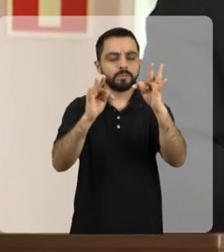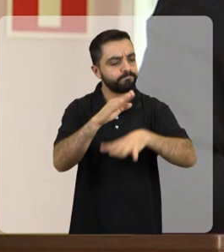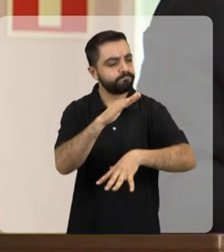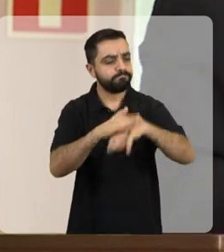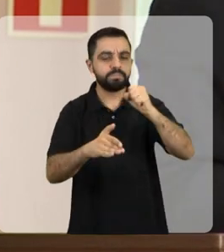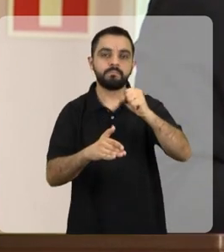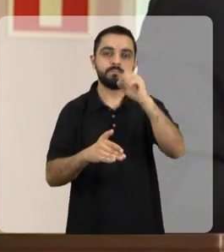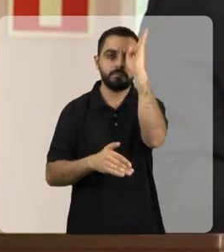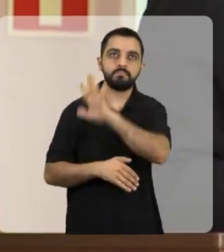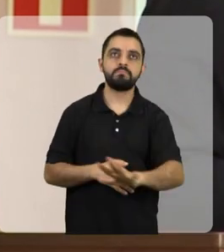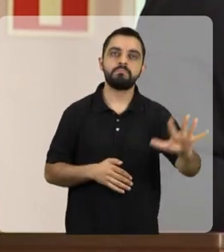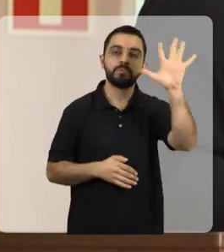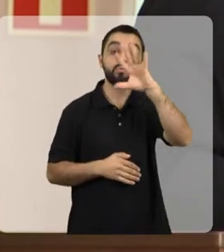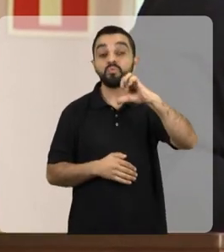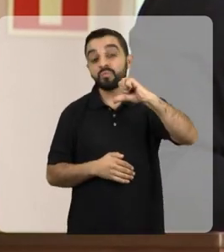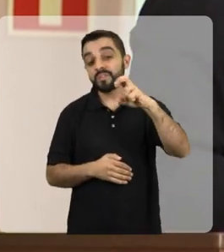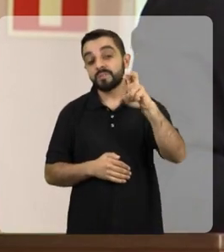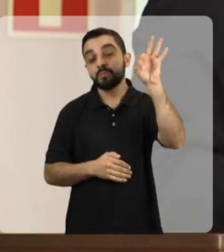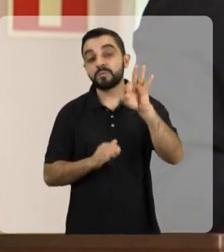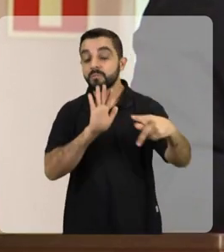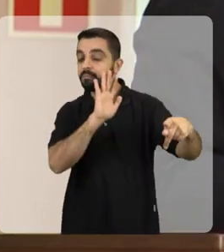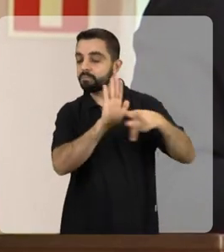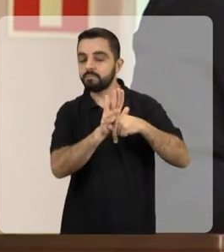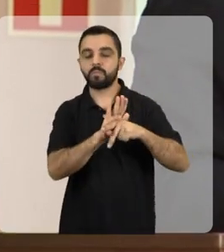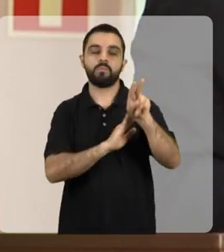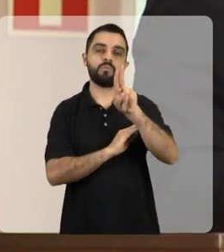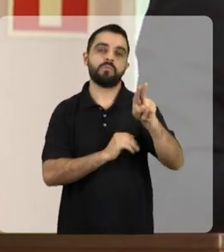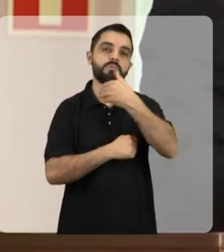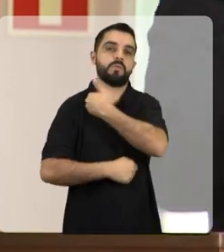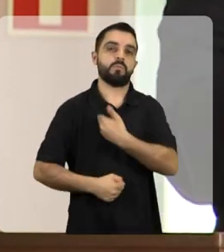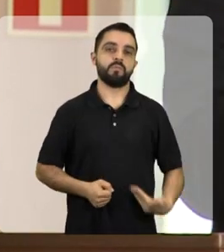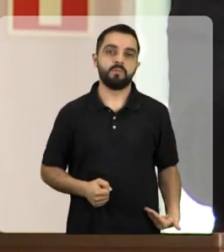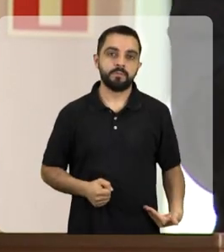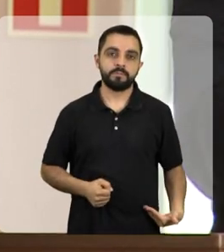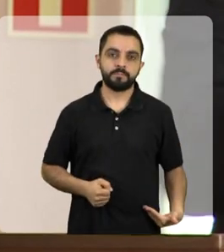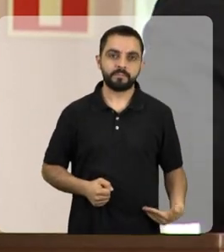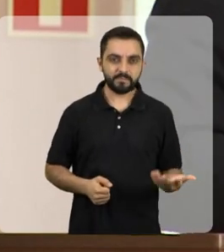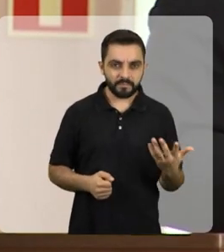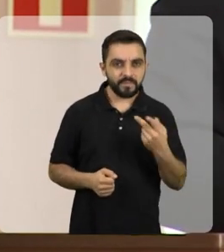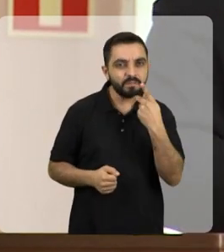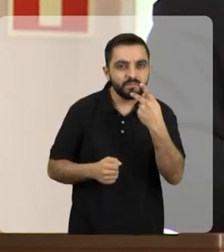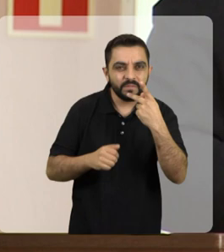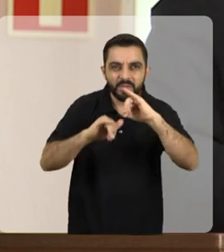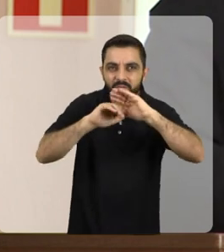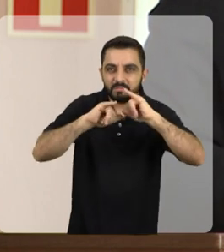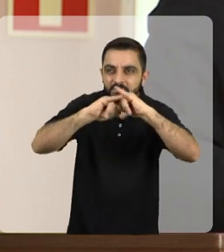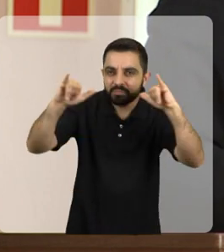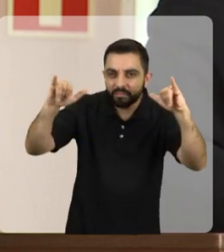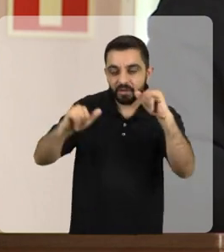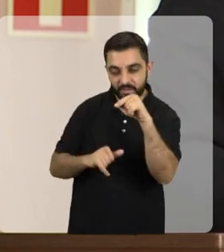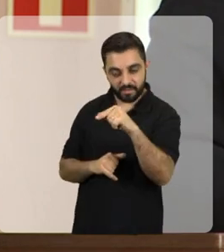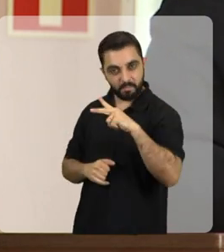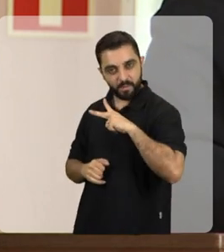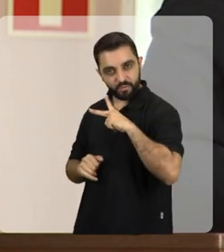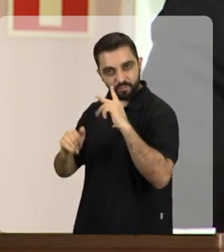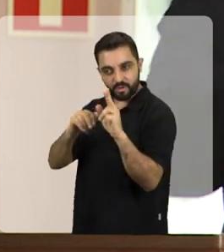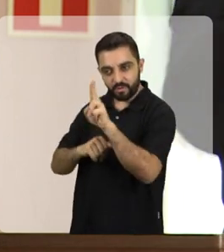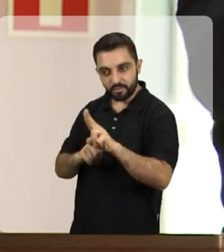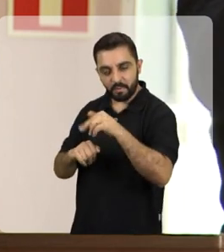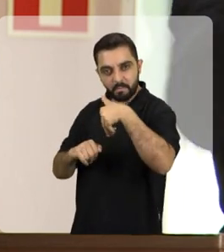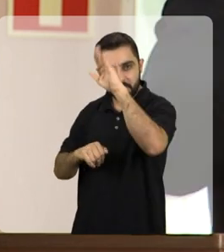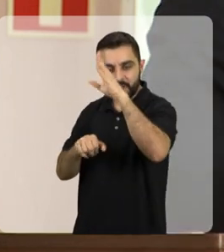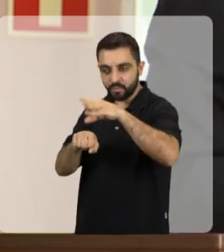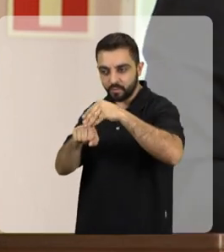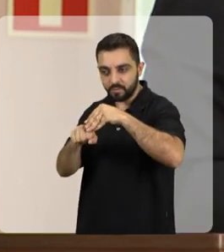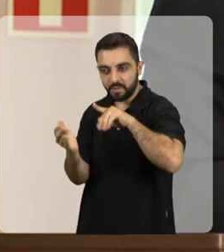É falso que seriam as universidades privadas as responsáveis pelo conhecimento brasileiro. Sei